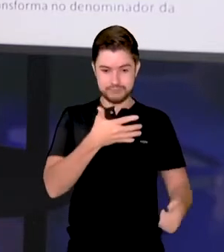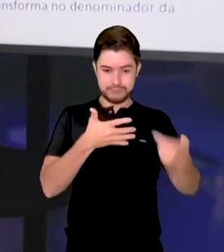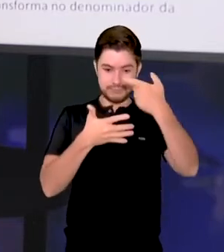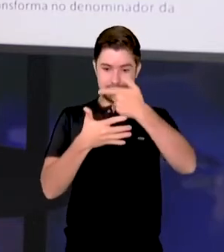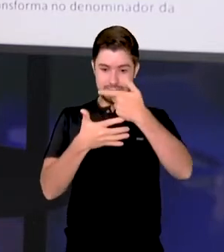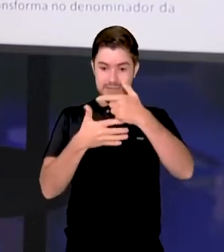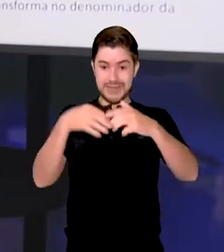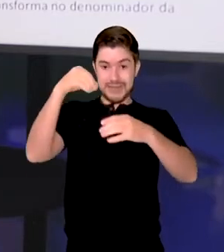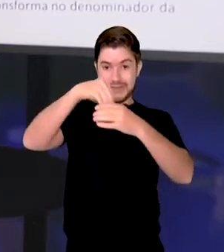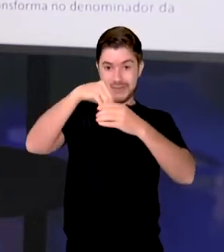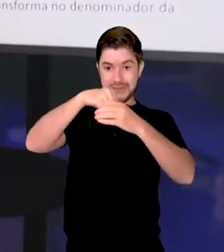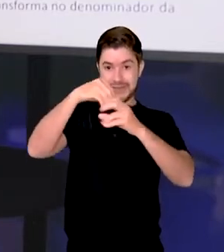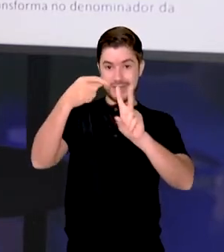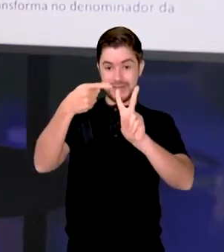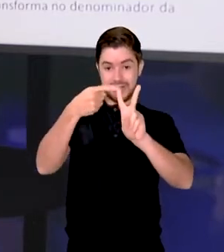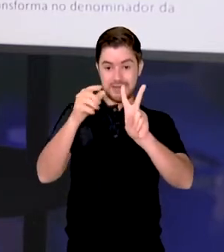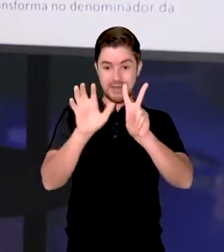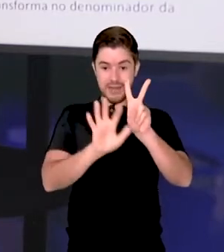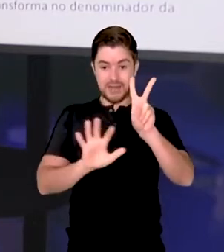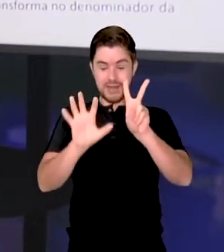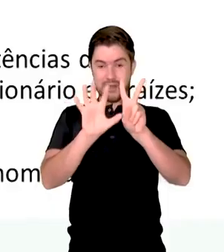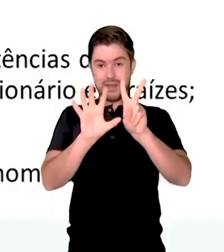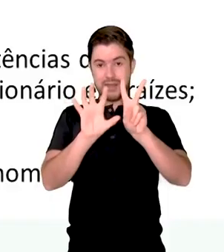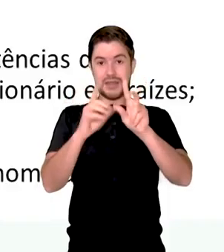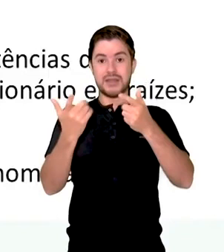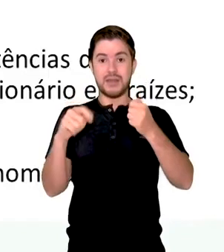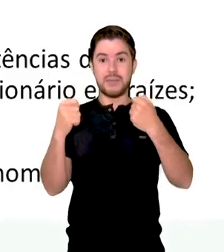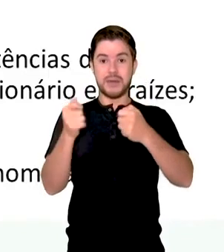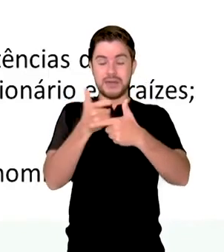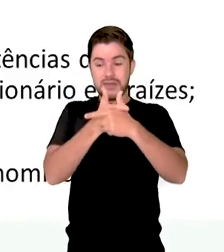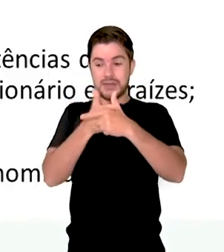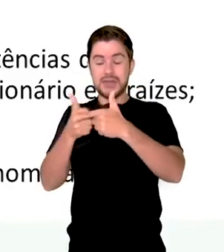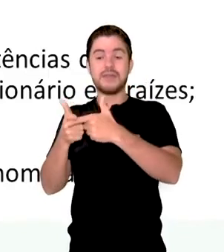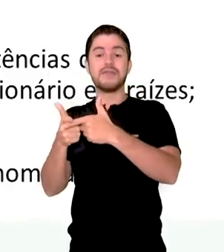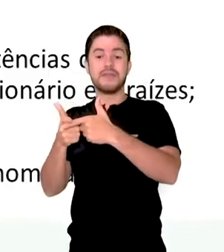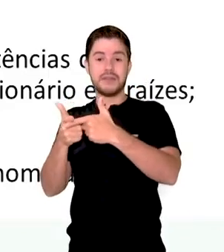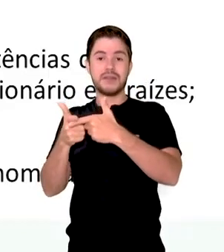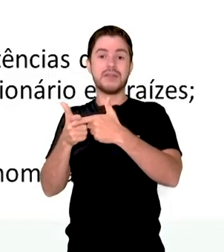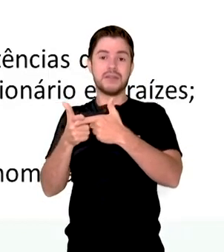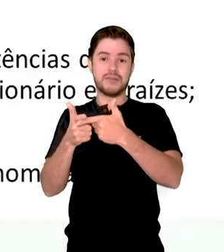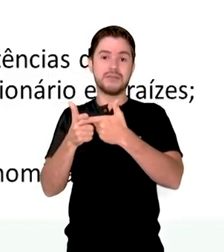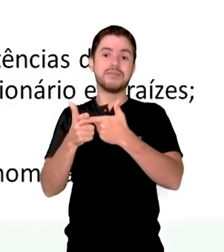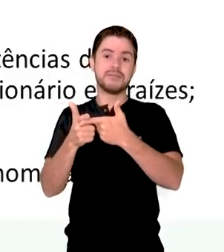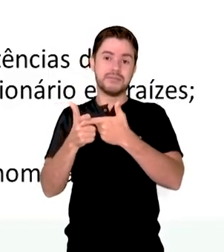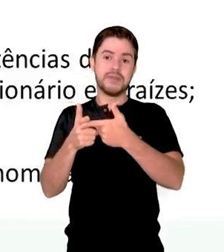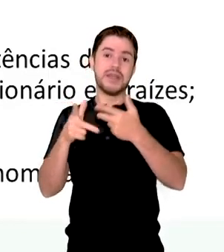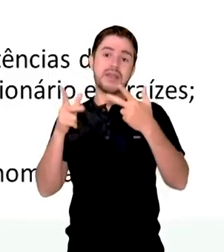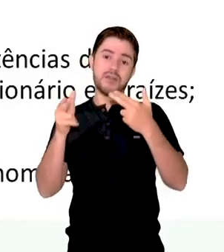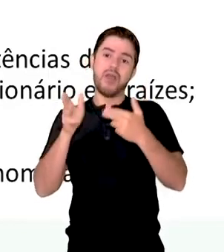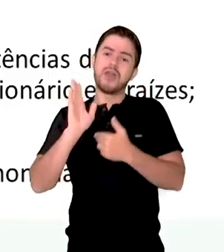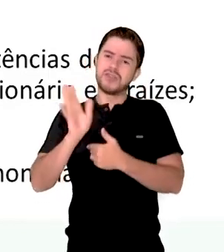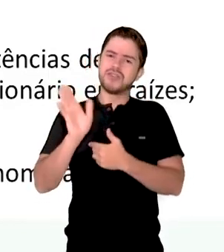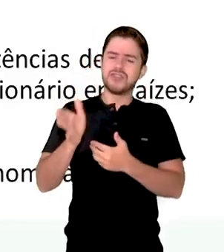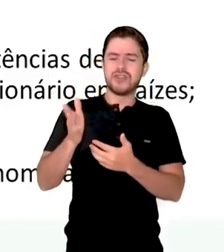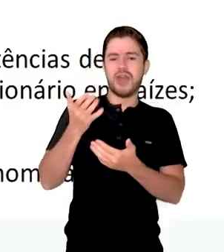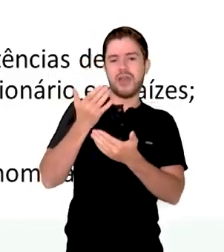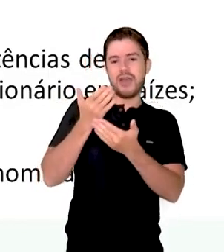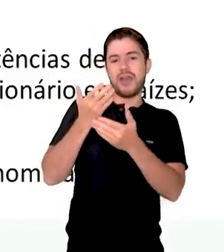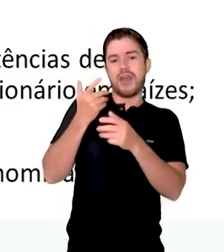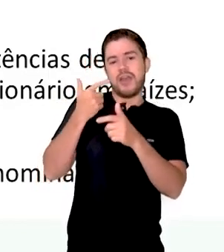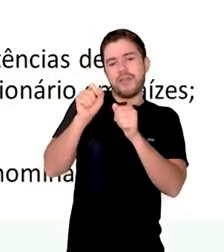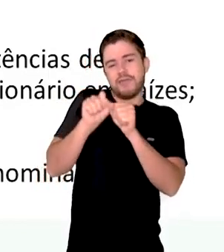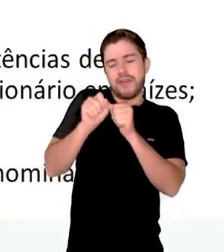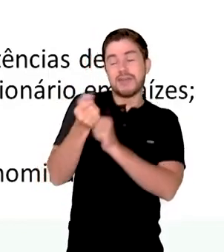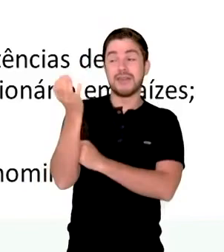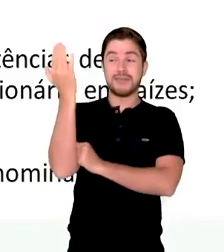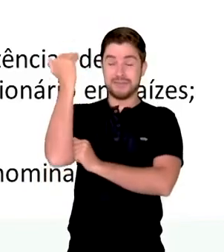tá dentro da raiz beleza dividir esse expoente pelo índice da raiz da mesma forma que a gente já estava fazendo